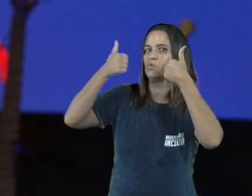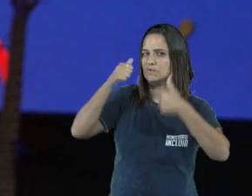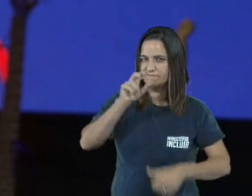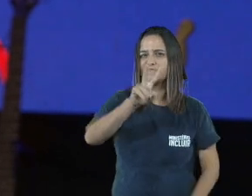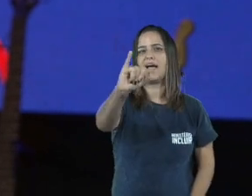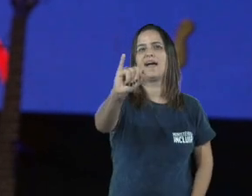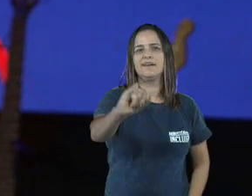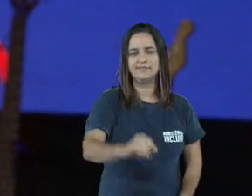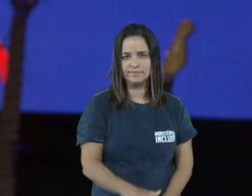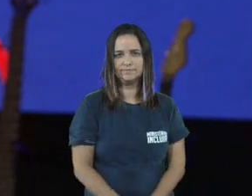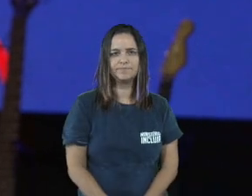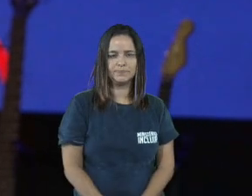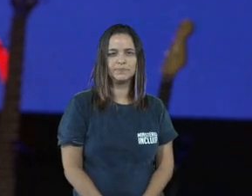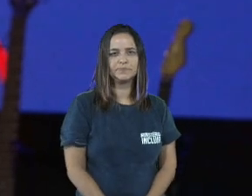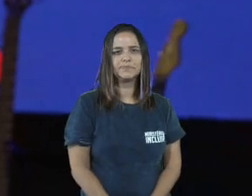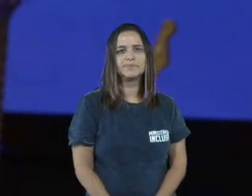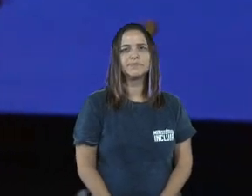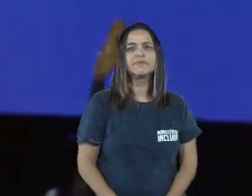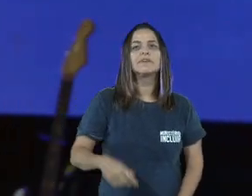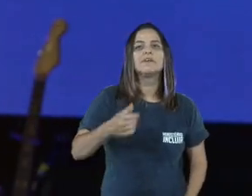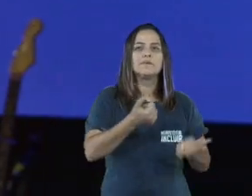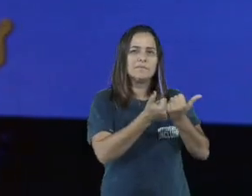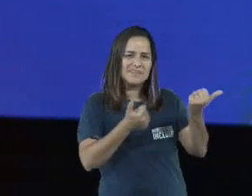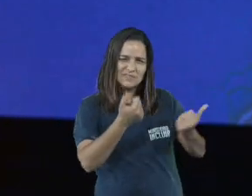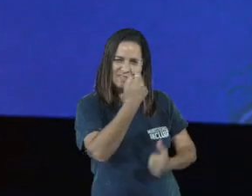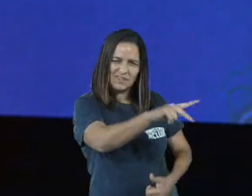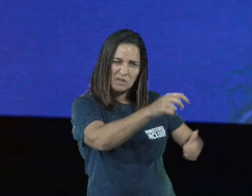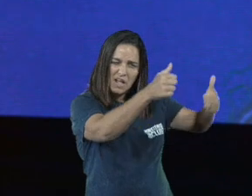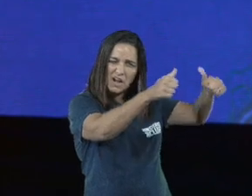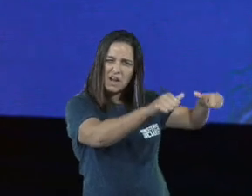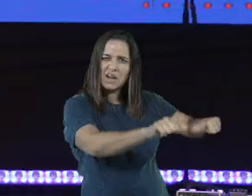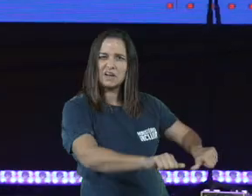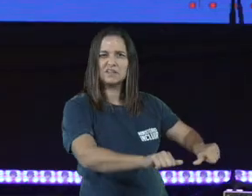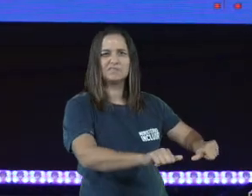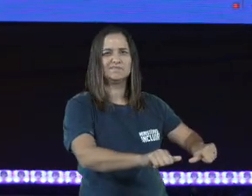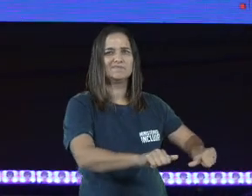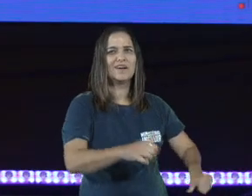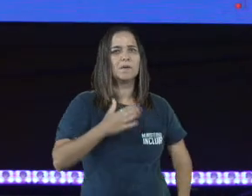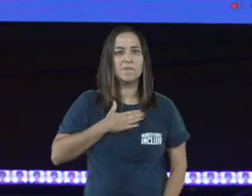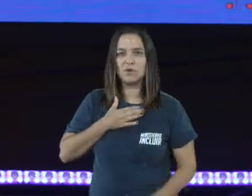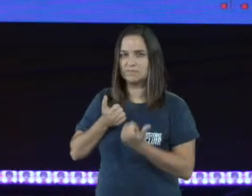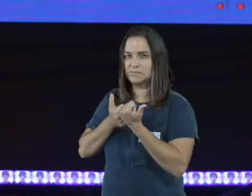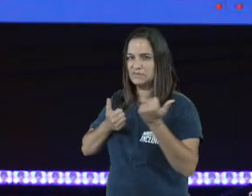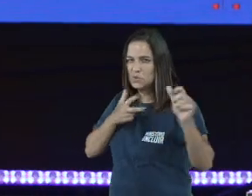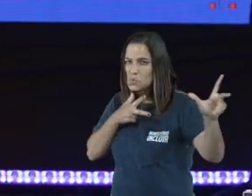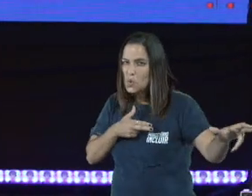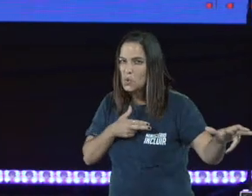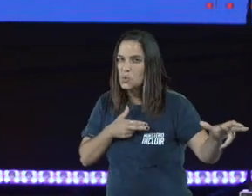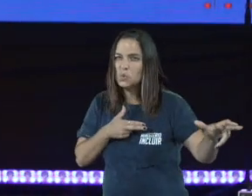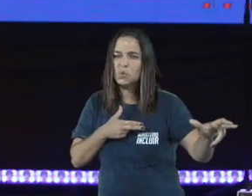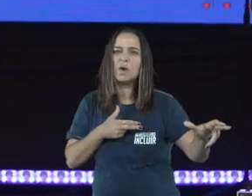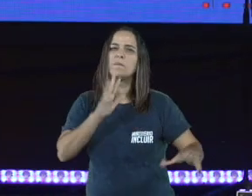é isso não aconteceu pode mas você é filho de Deus vivo que você precisa entender isso e o Davi falou não